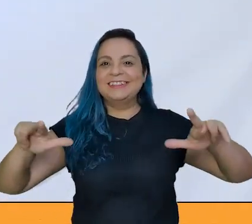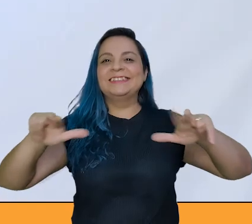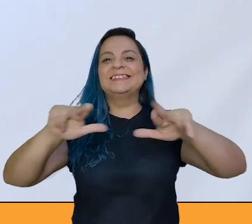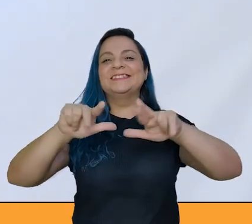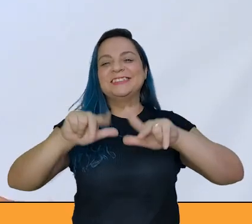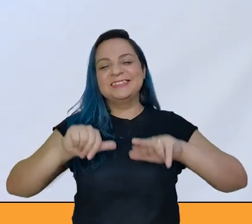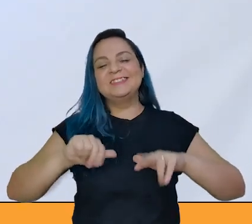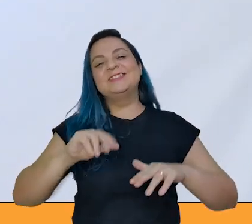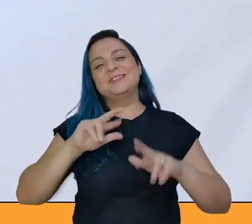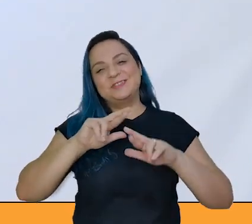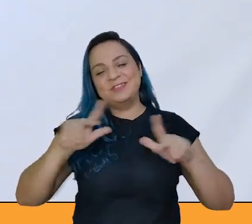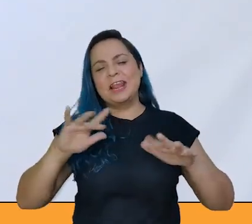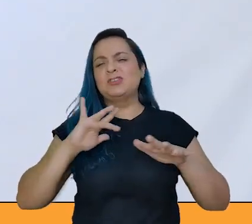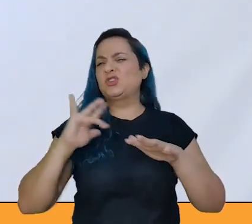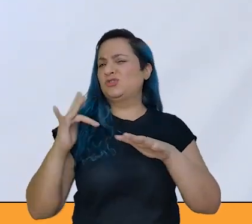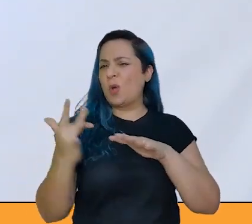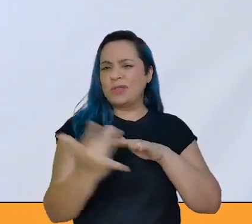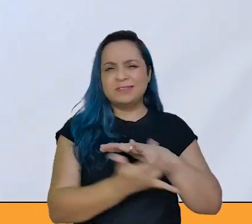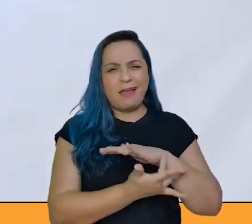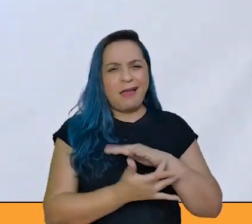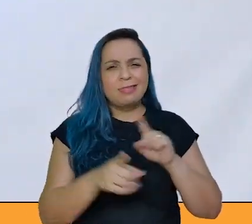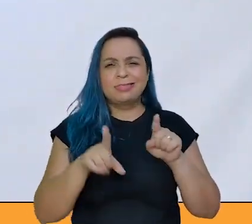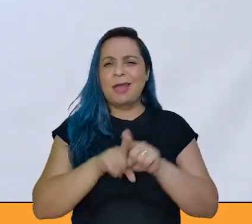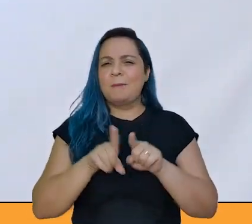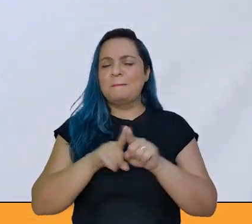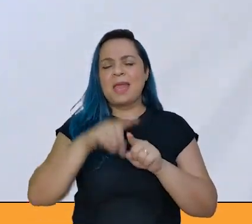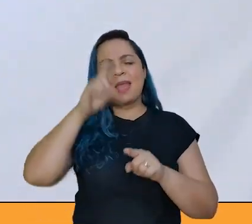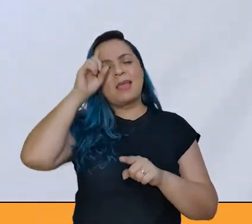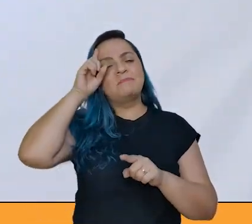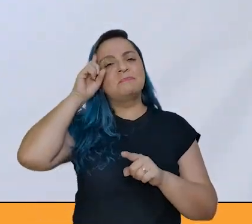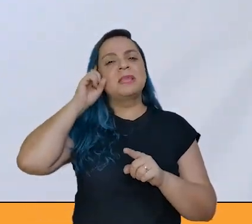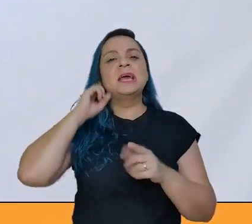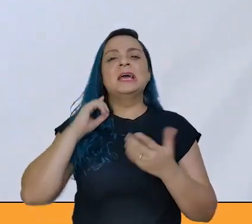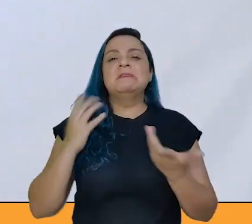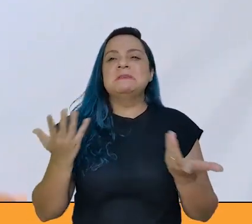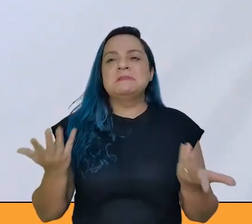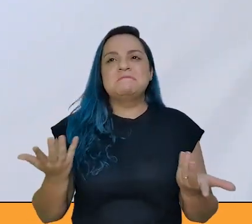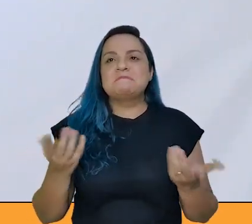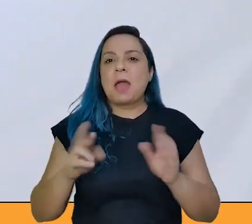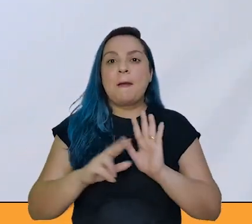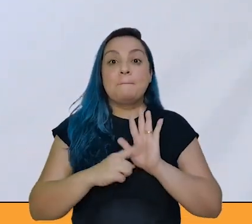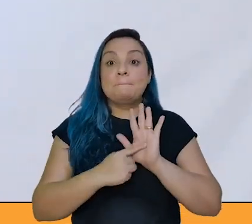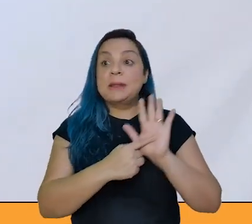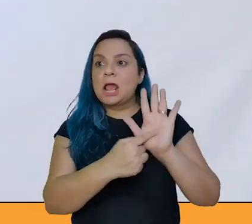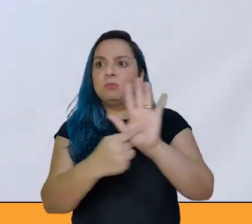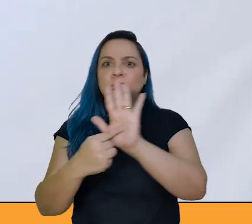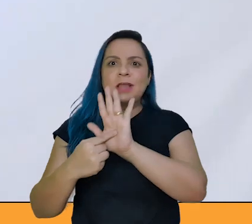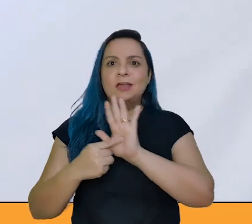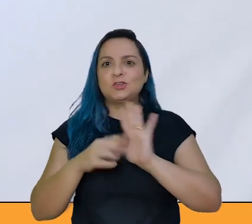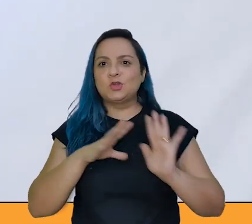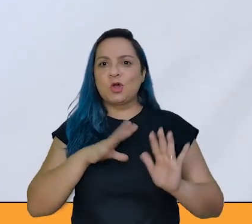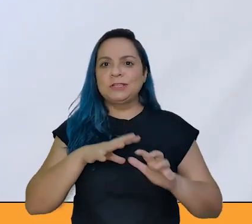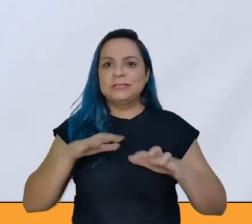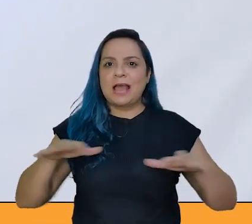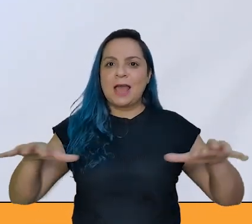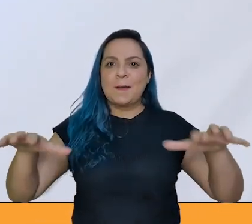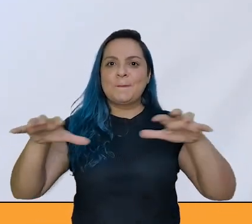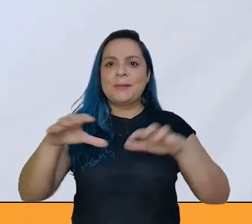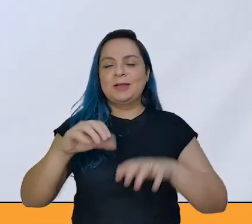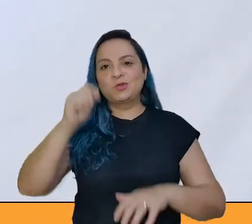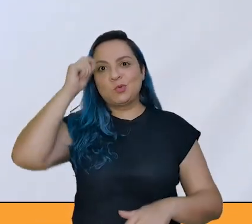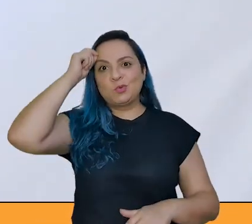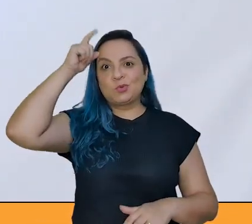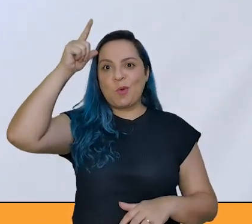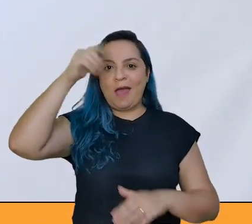várias mídias diferentes, tanto nas redes sociais, tanto também nas apresentações pela cidade, nos espaços